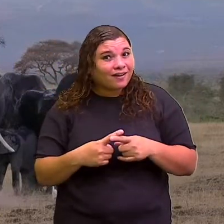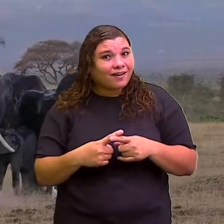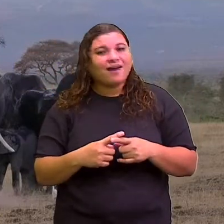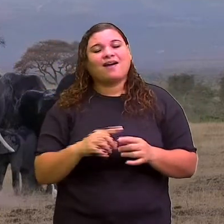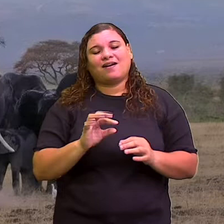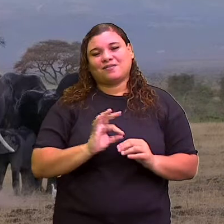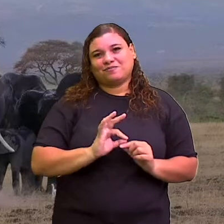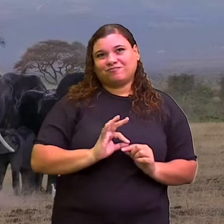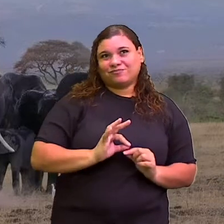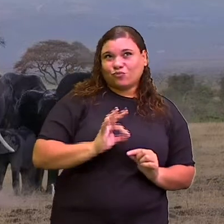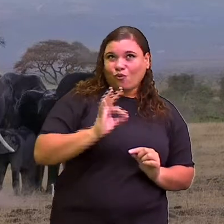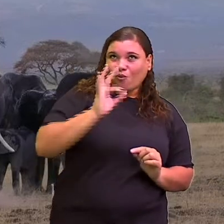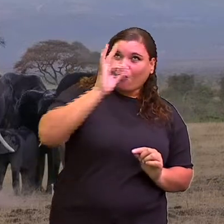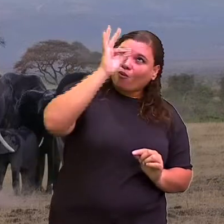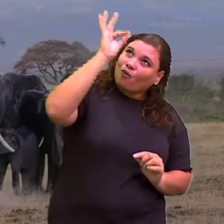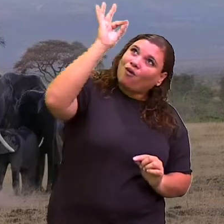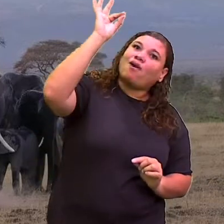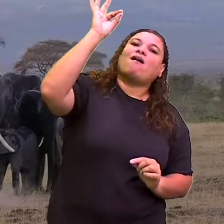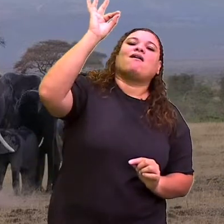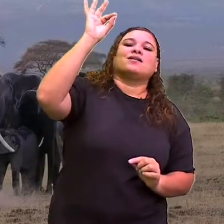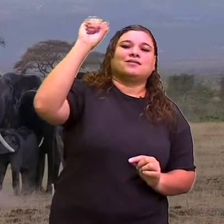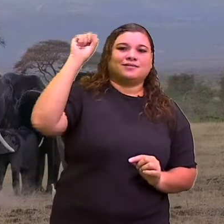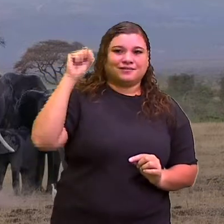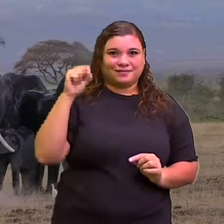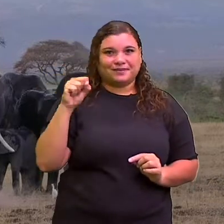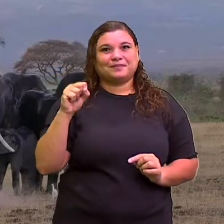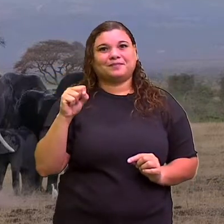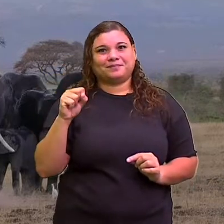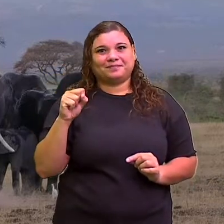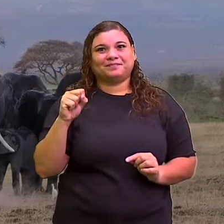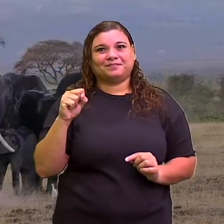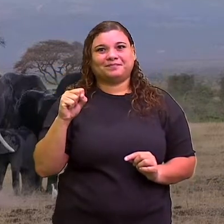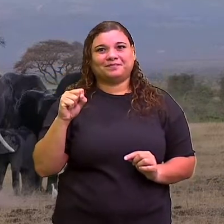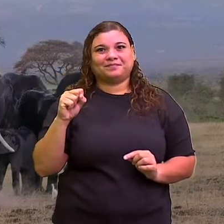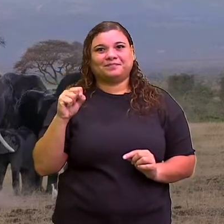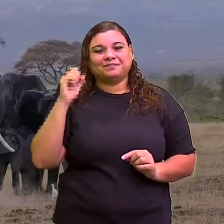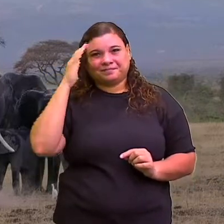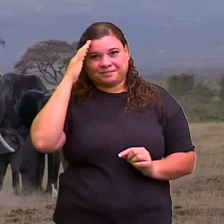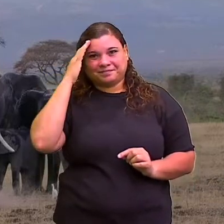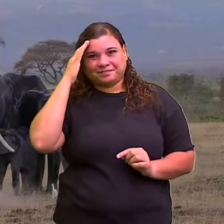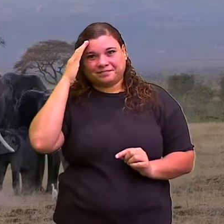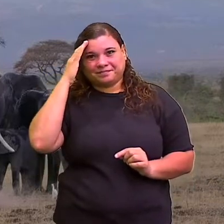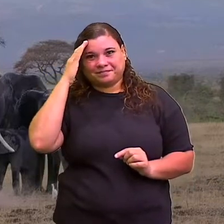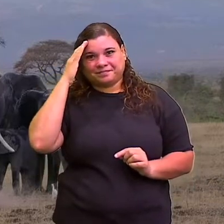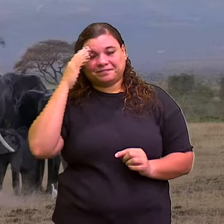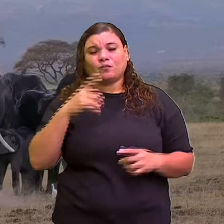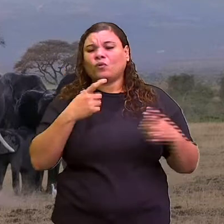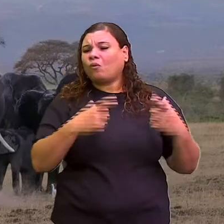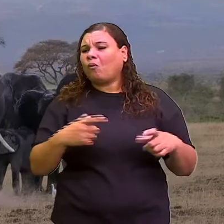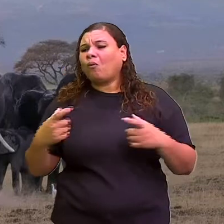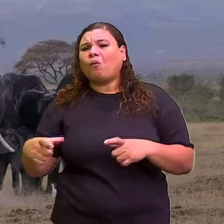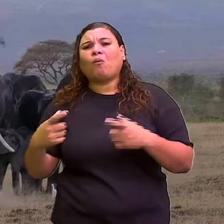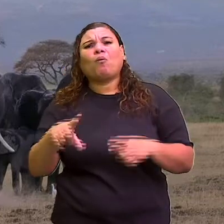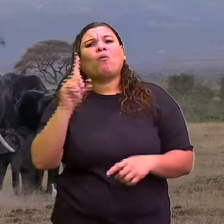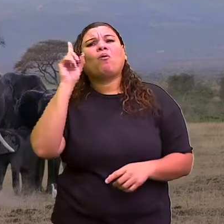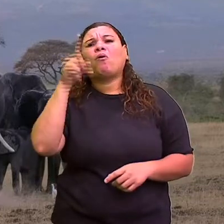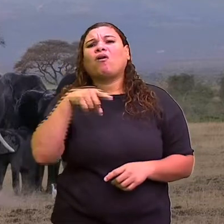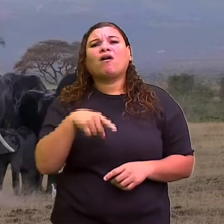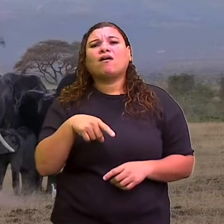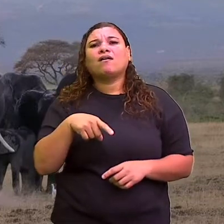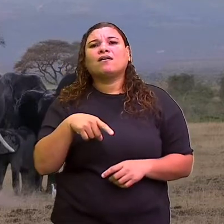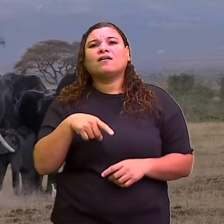Ele se encontra no Quênia, é um país da África. Então, é importante a